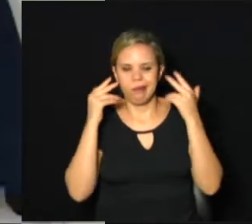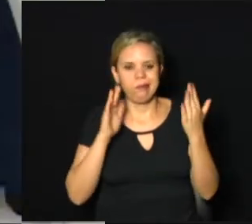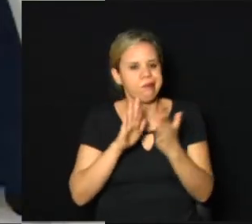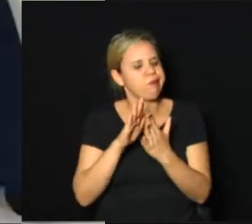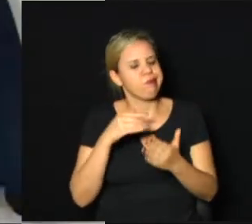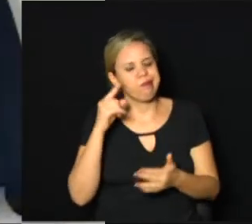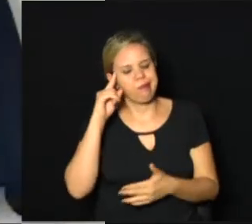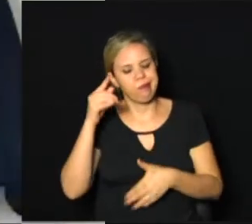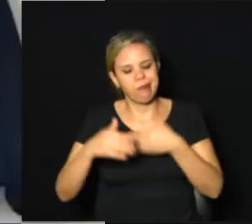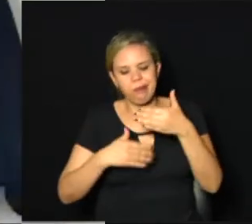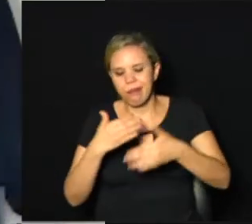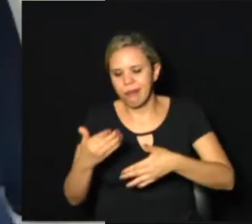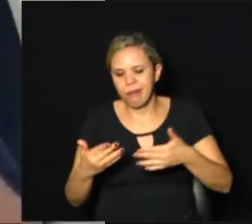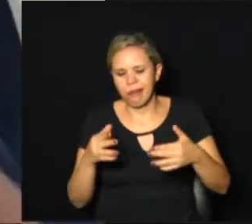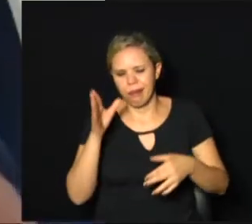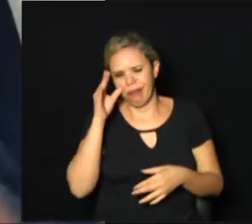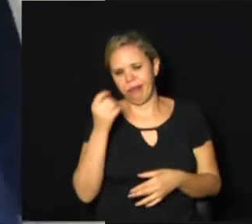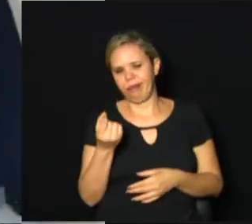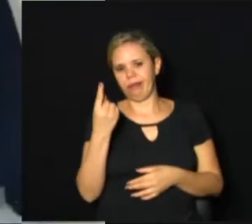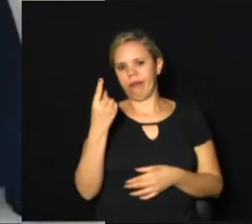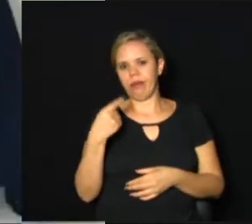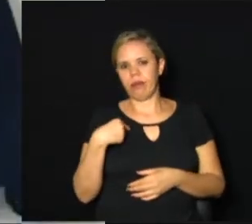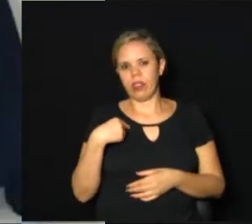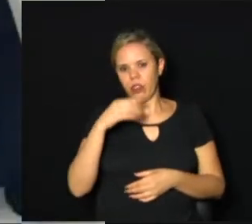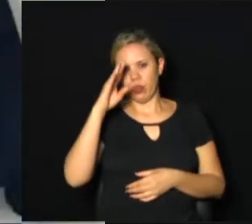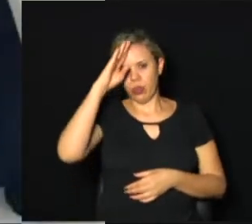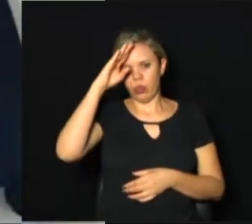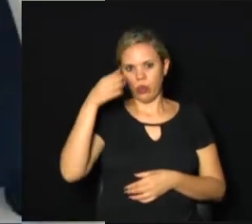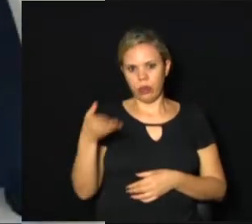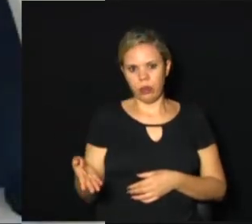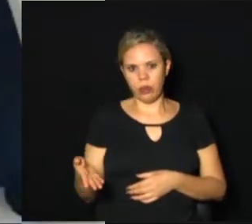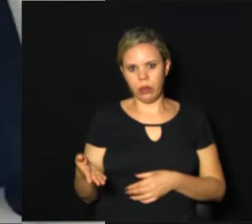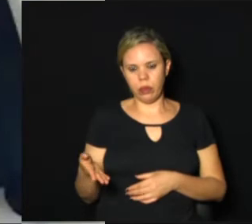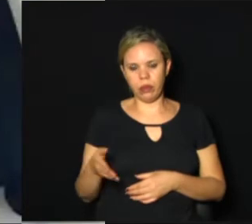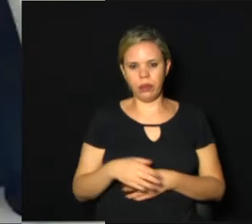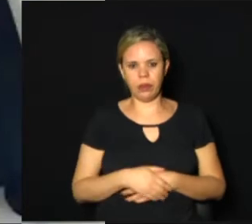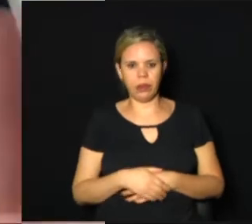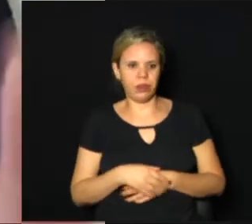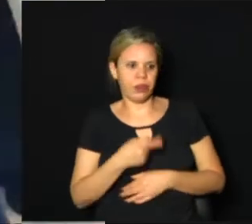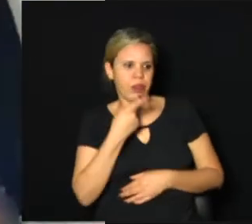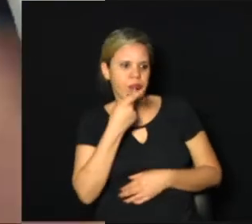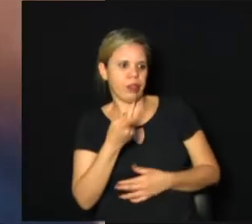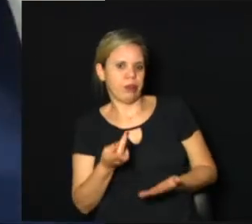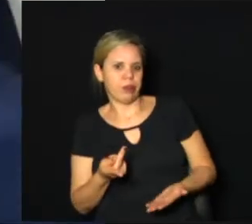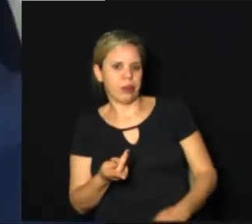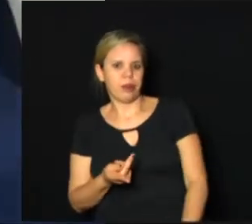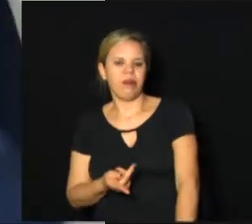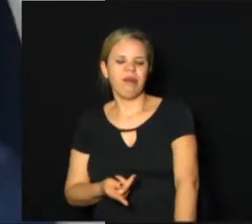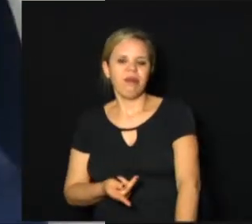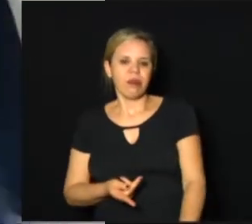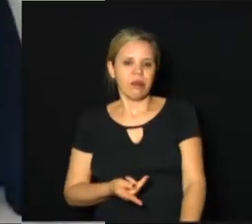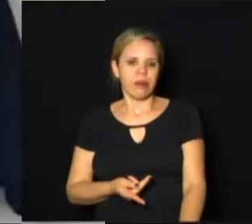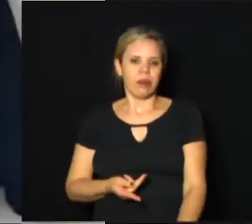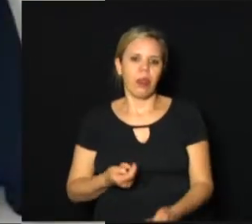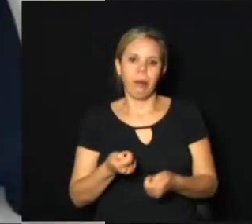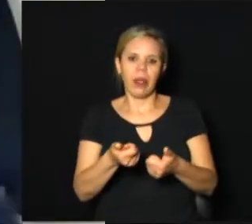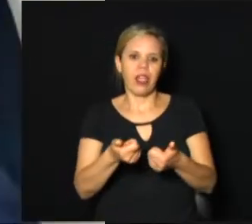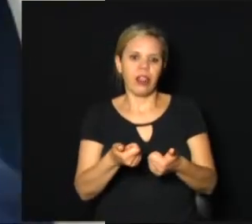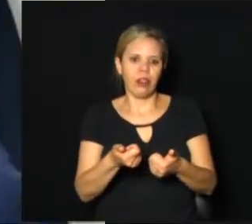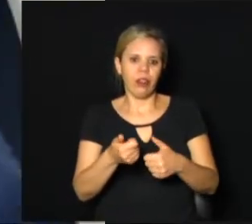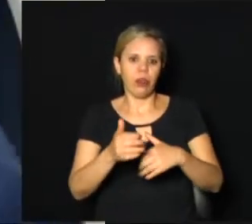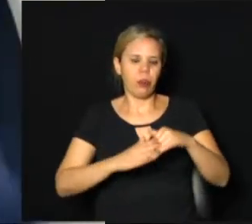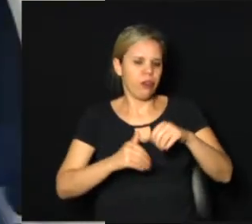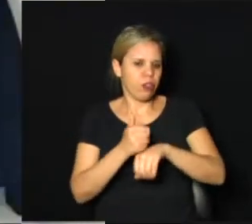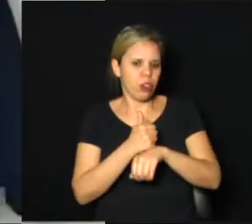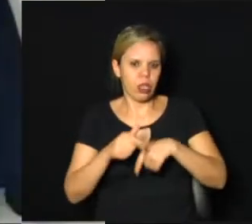o dia a dia. Né? É muito curioso, porque o Jair Bolsonaro supostamente fala desse tipo de benefício para profissionais